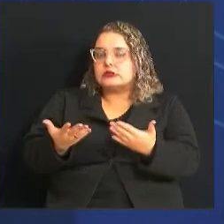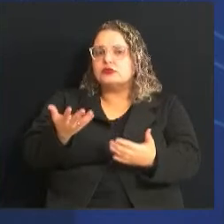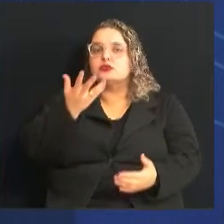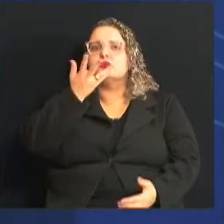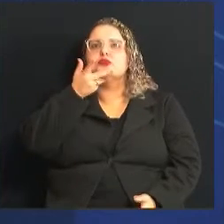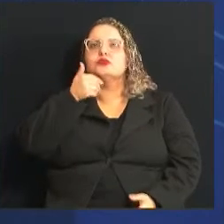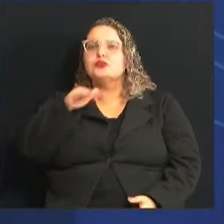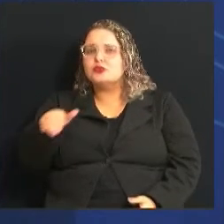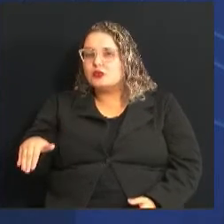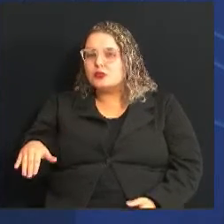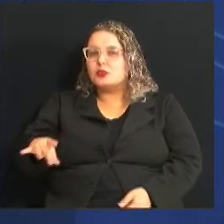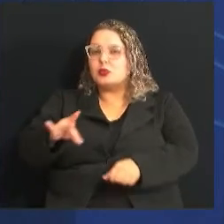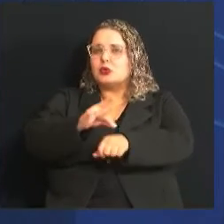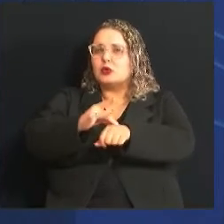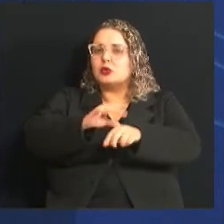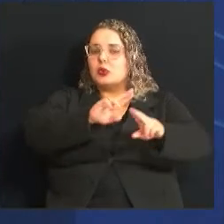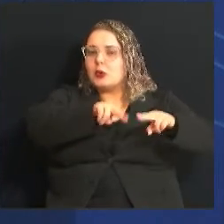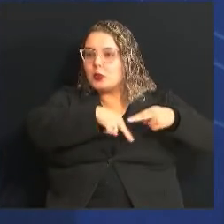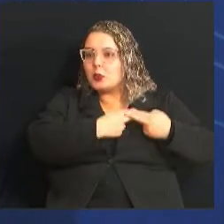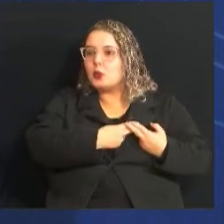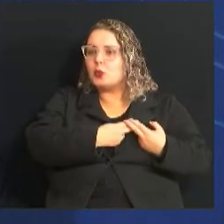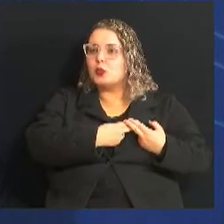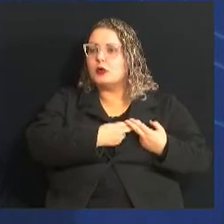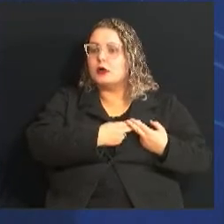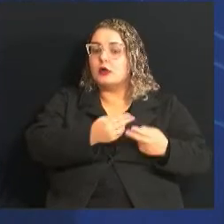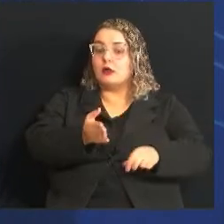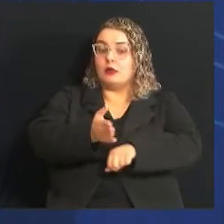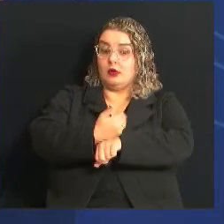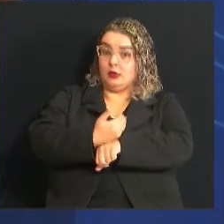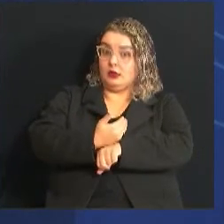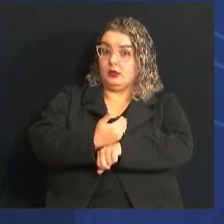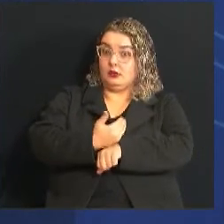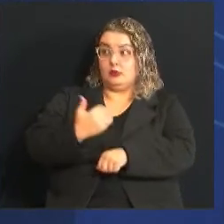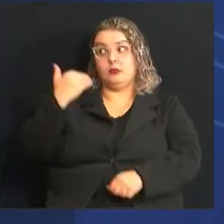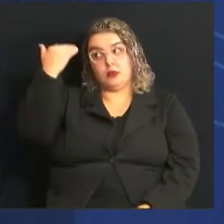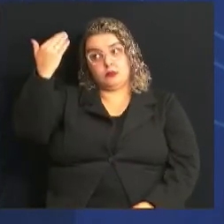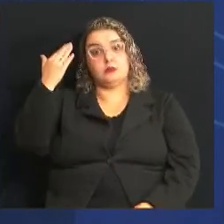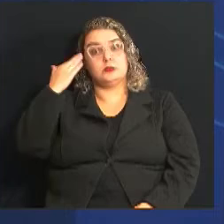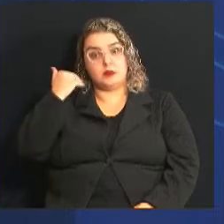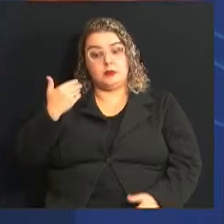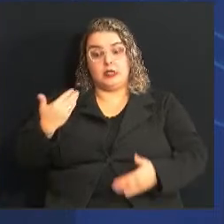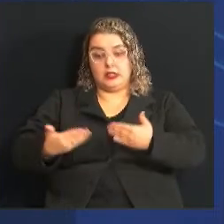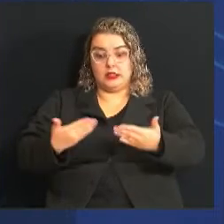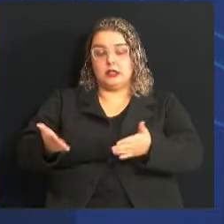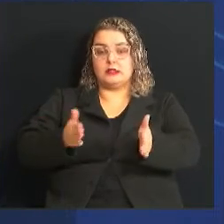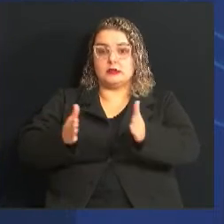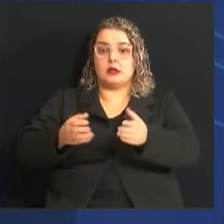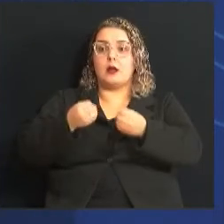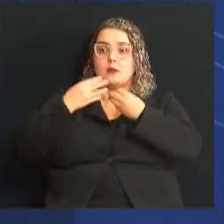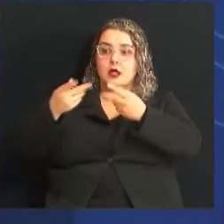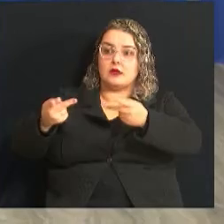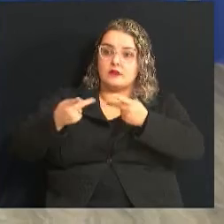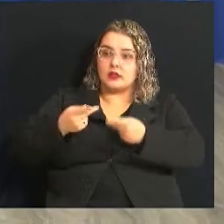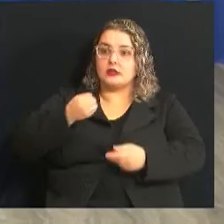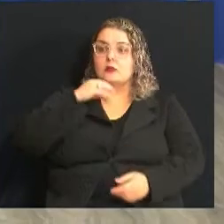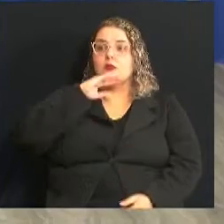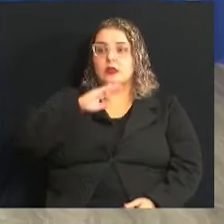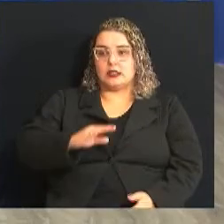sobre o luto. Antes, o adulto precisa saber lidar neste momento, né? Seja bem-vinda e boa